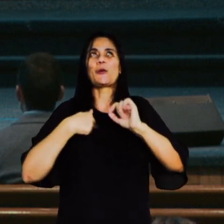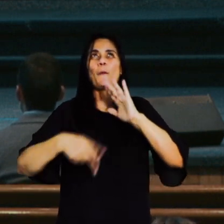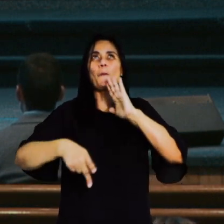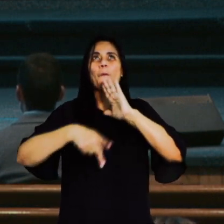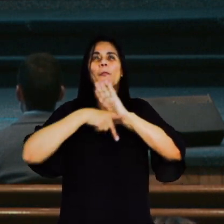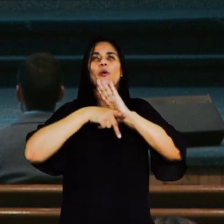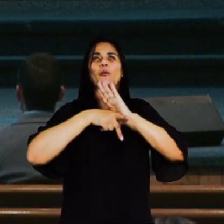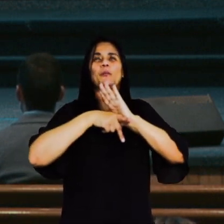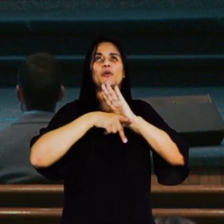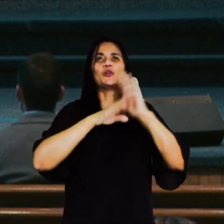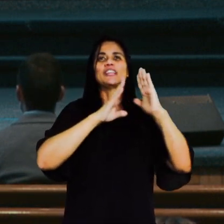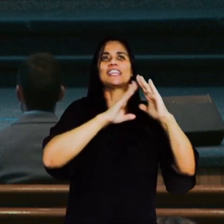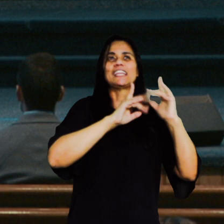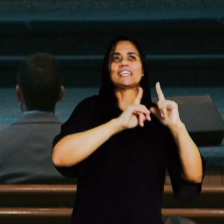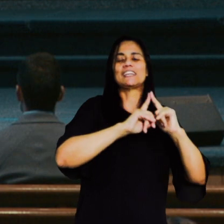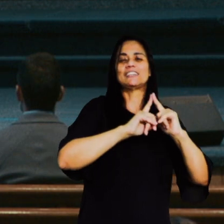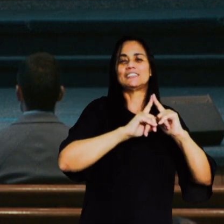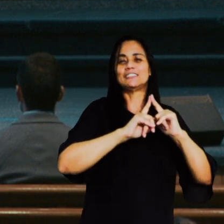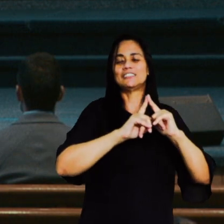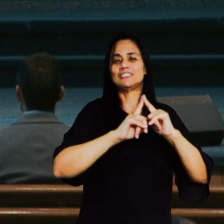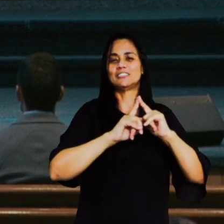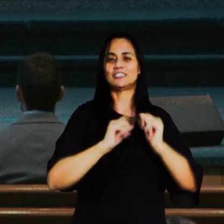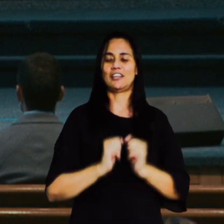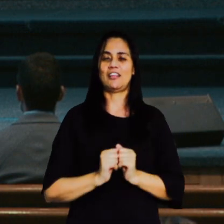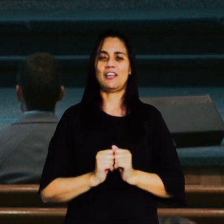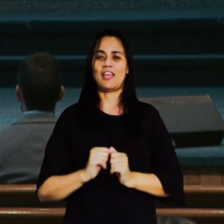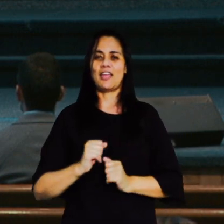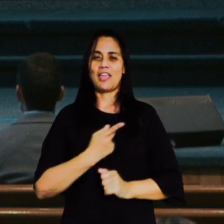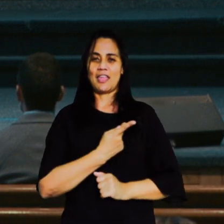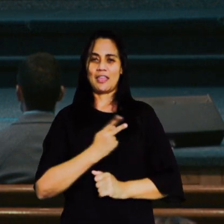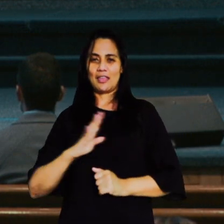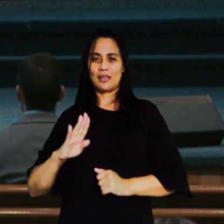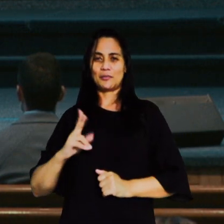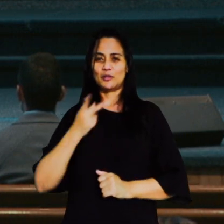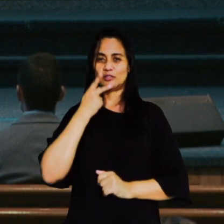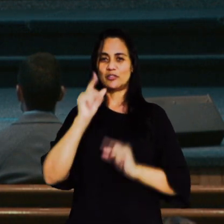Não deixando a nossa